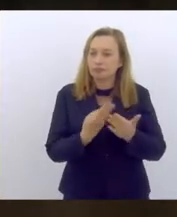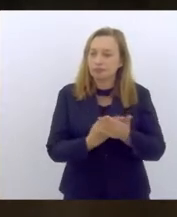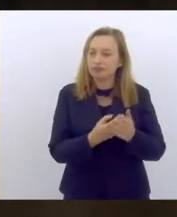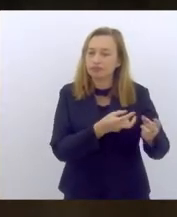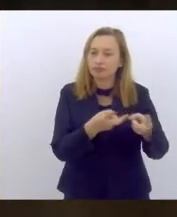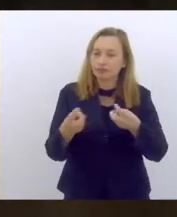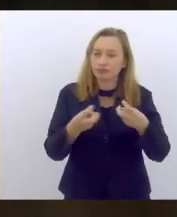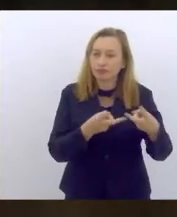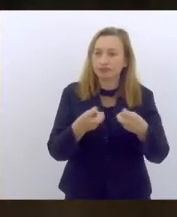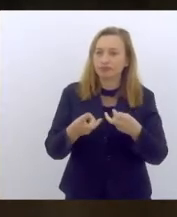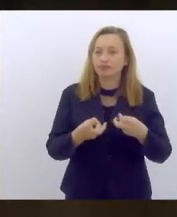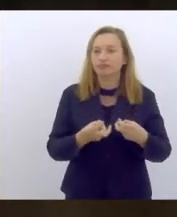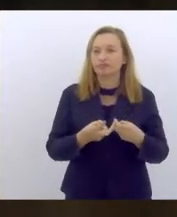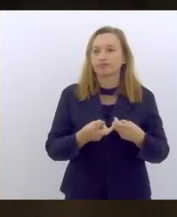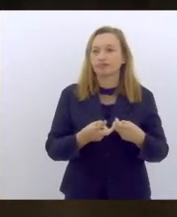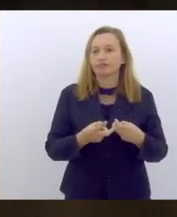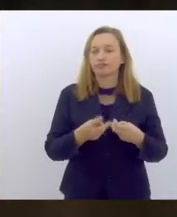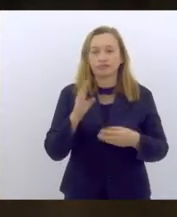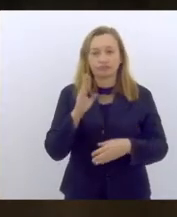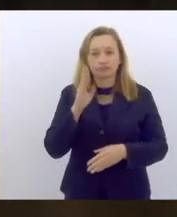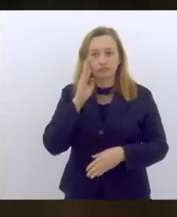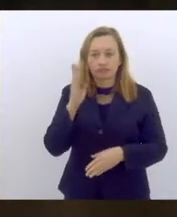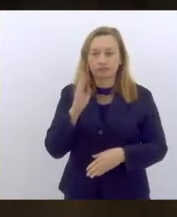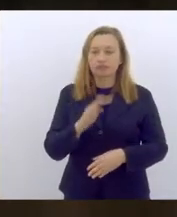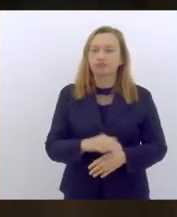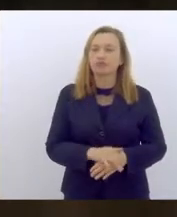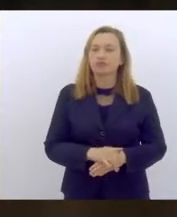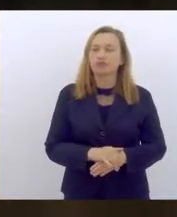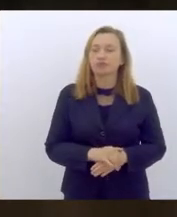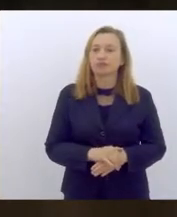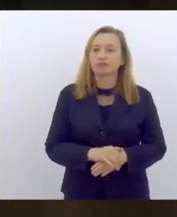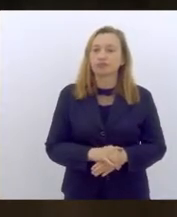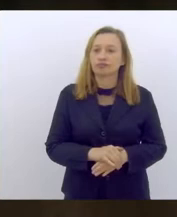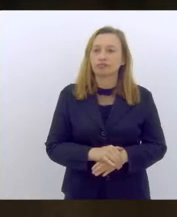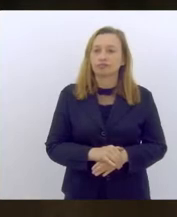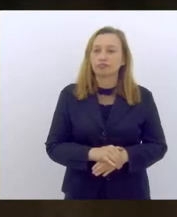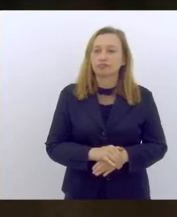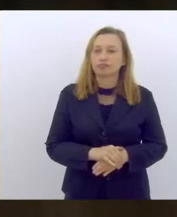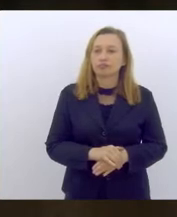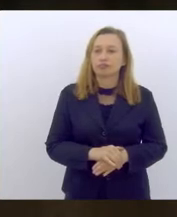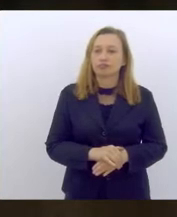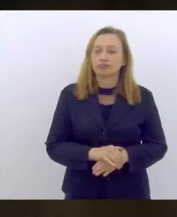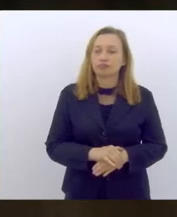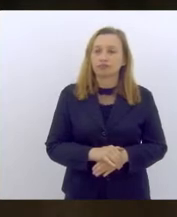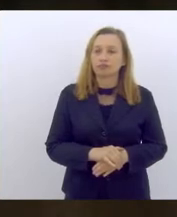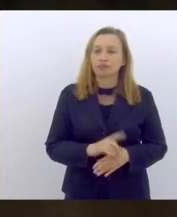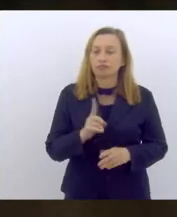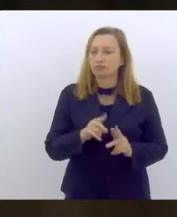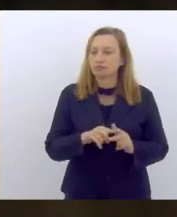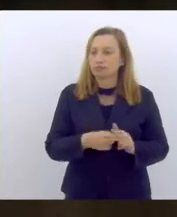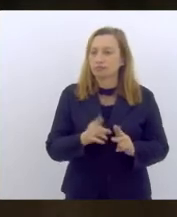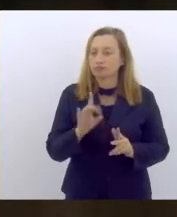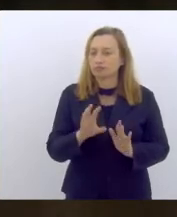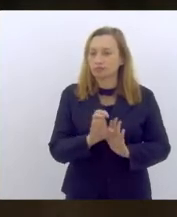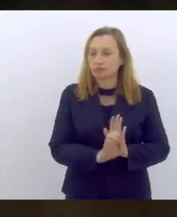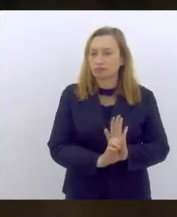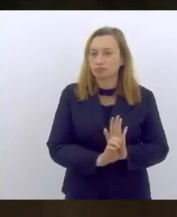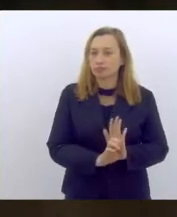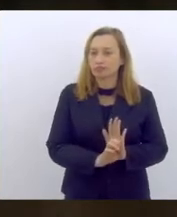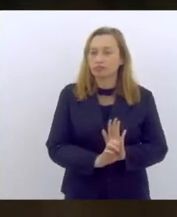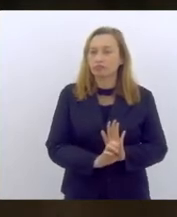observar os seguintes princípios nos princípios não foi alterado é só na ementa